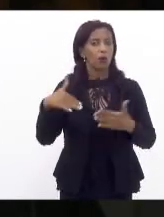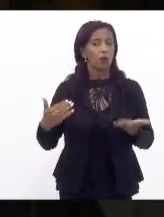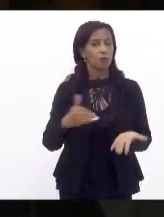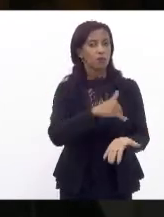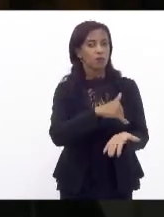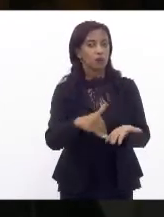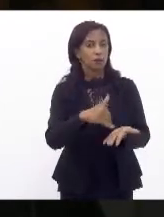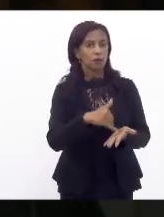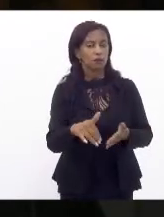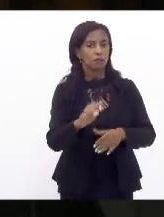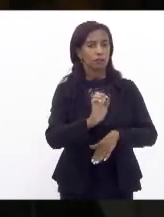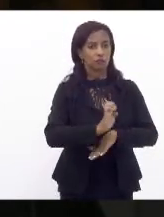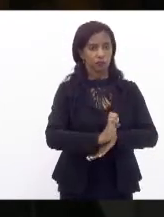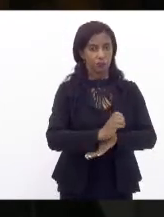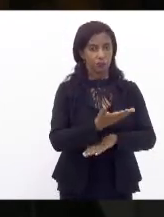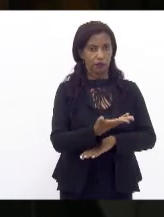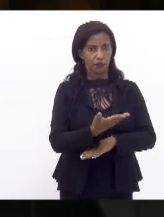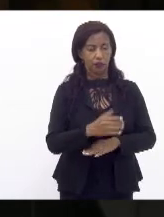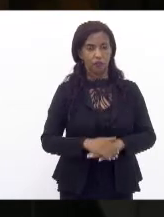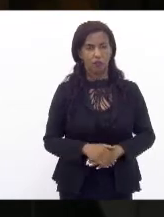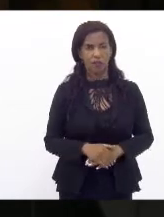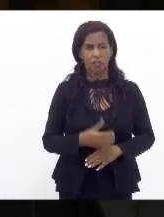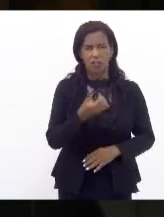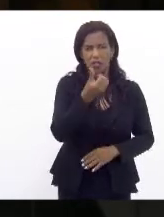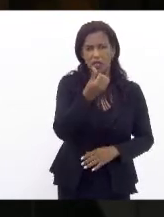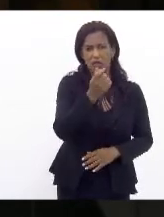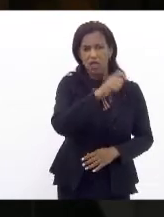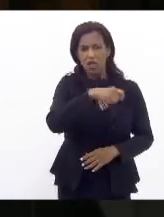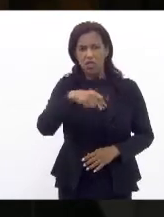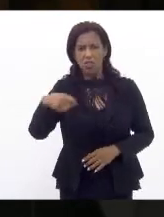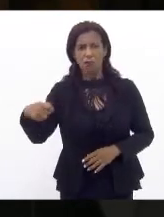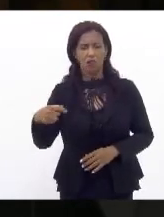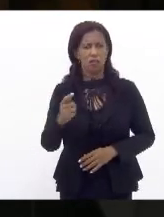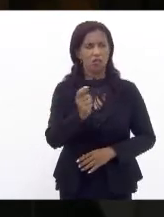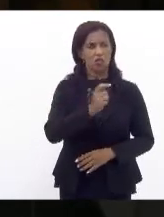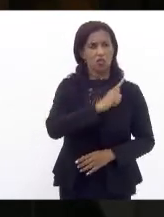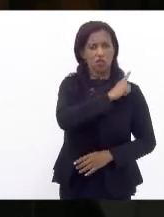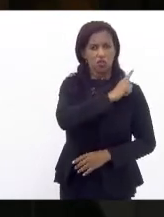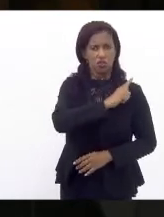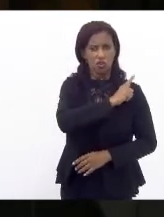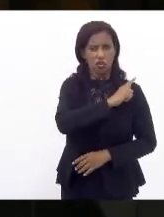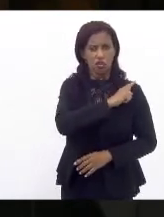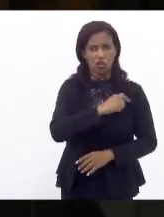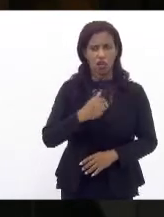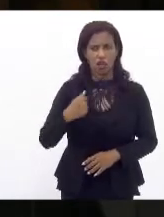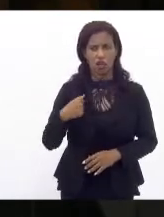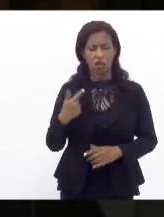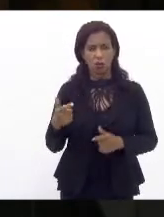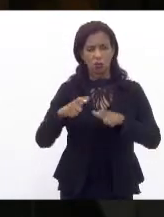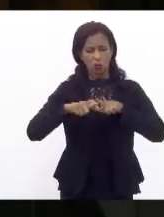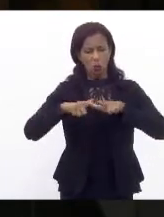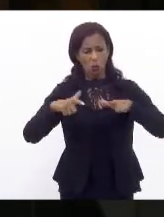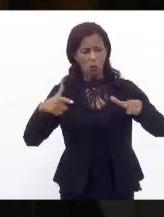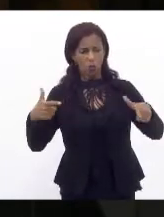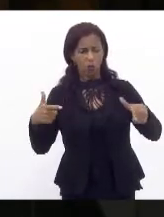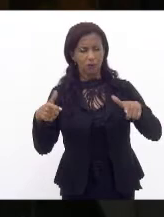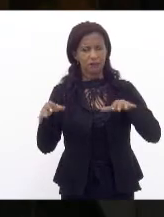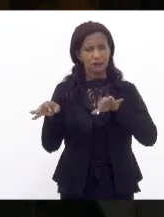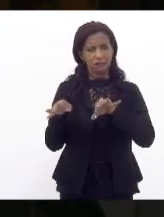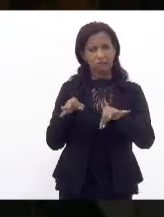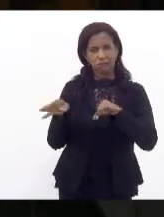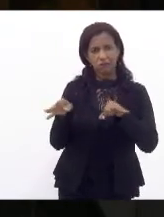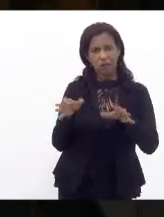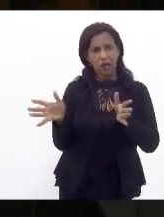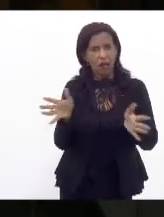secretário de Estado, durante 6 meses de gestão, eu pude ampliar esses instrumentos